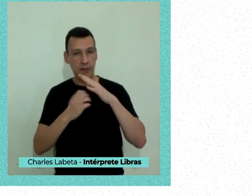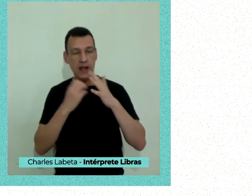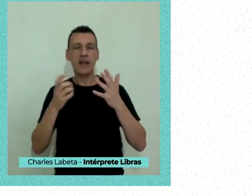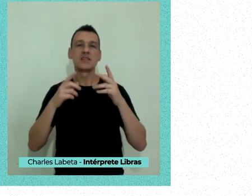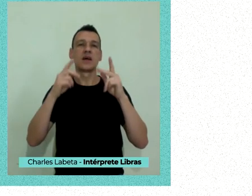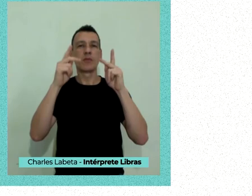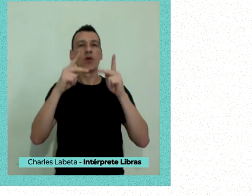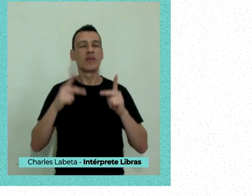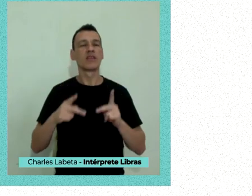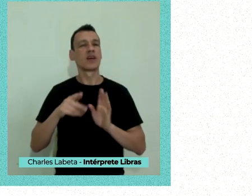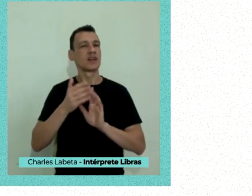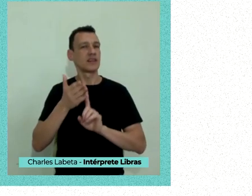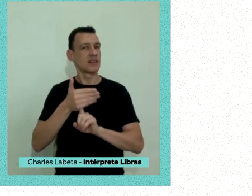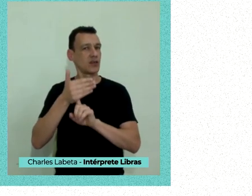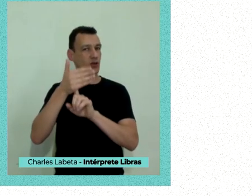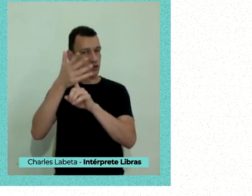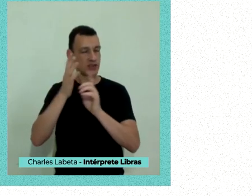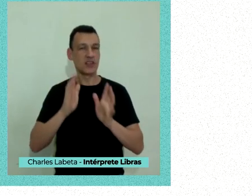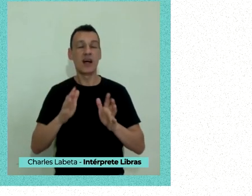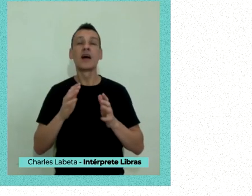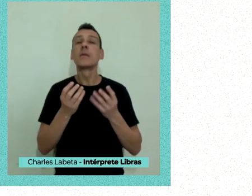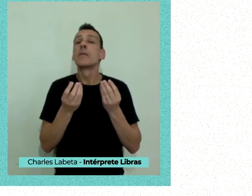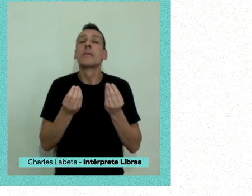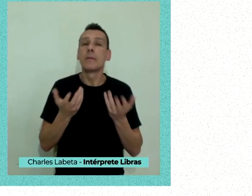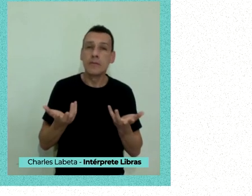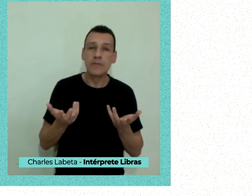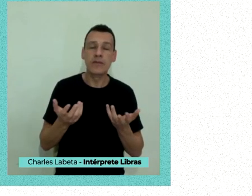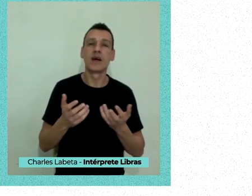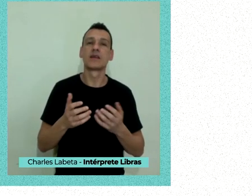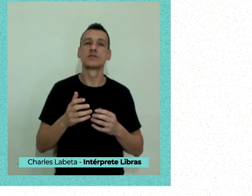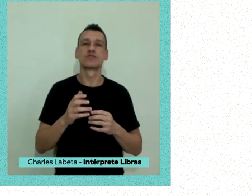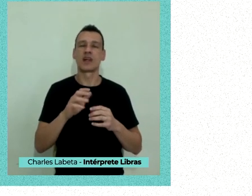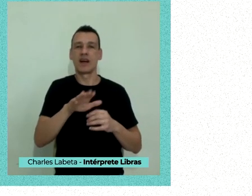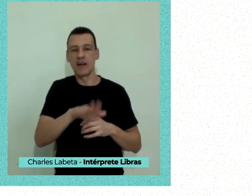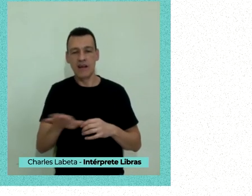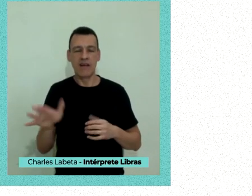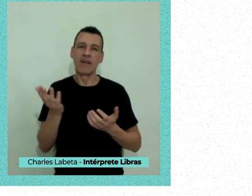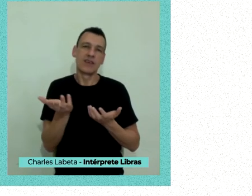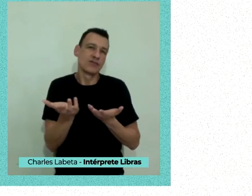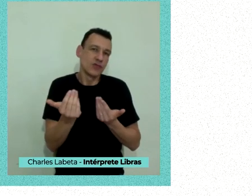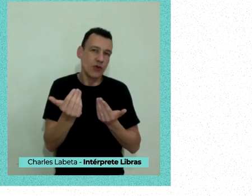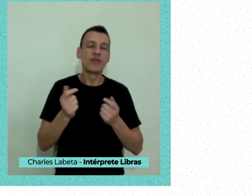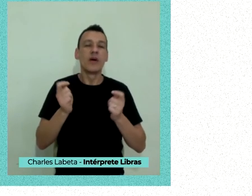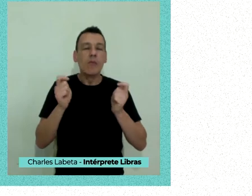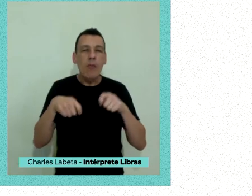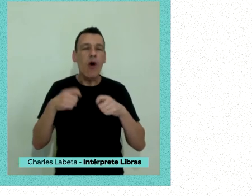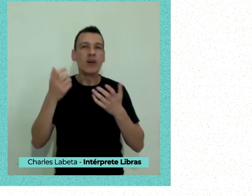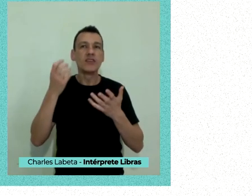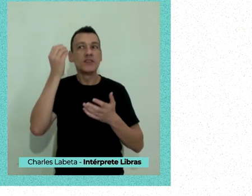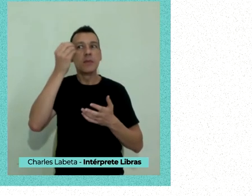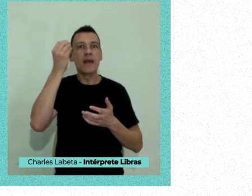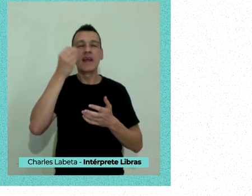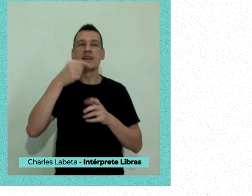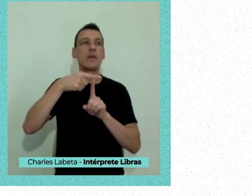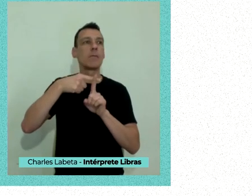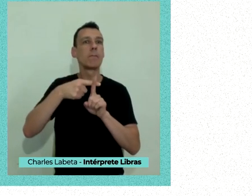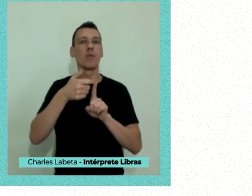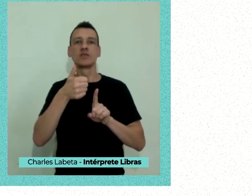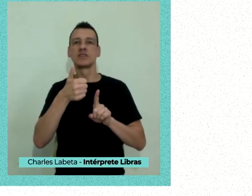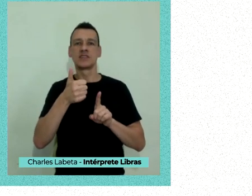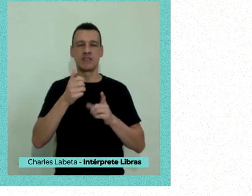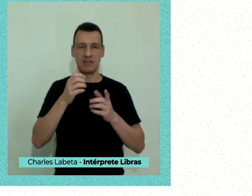plataformas de tecnologia para que crianças e adolescentes tenham experiências positivas com o ambiente